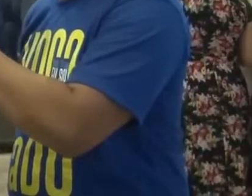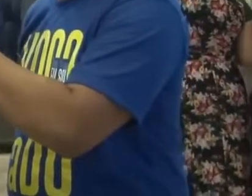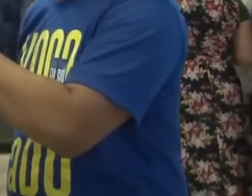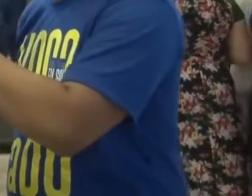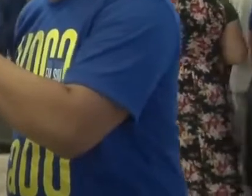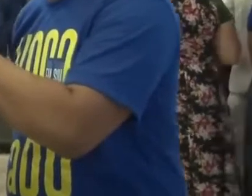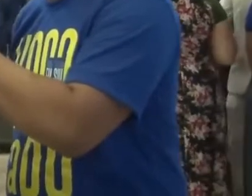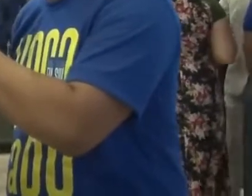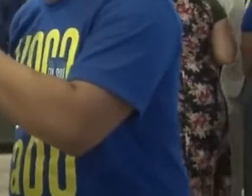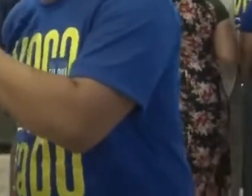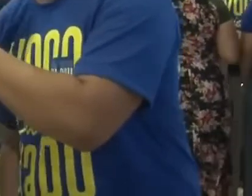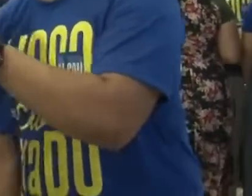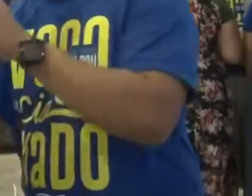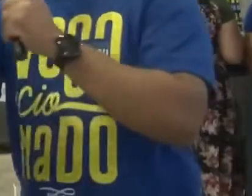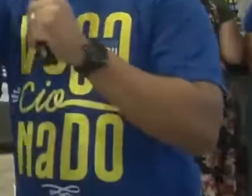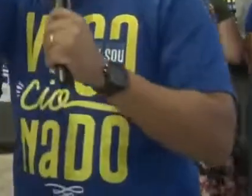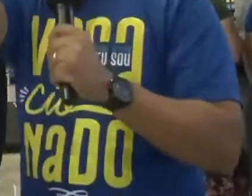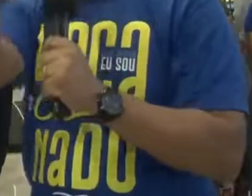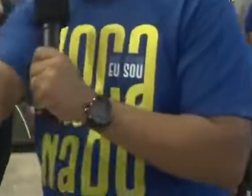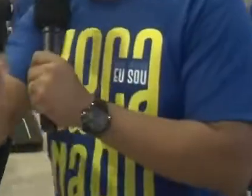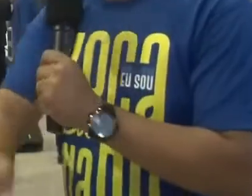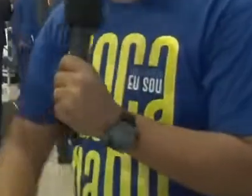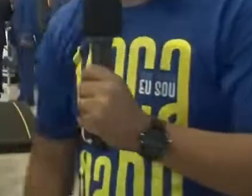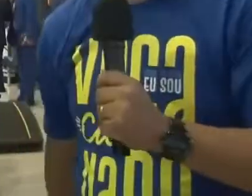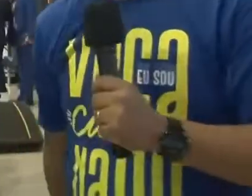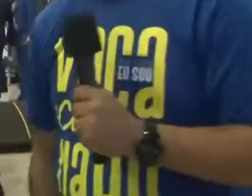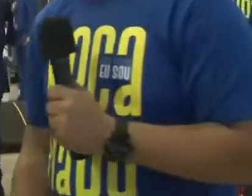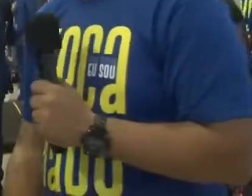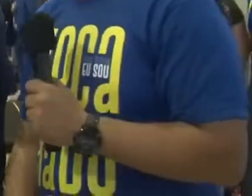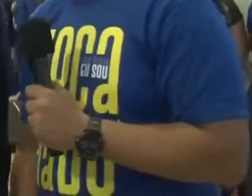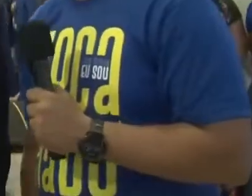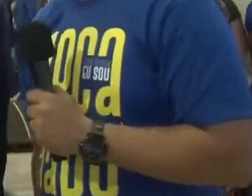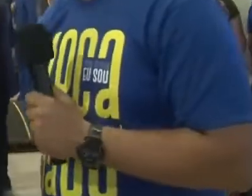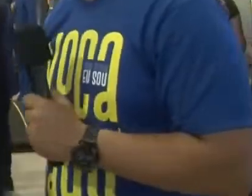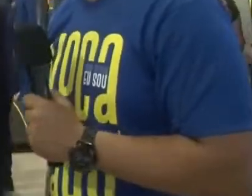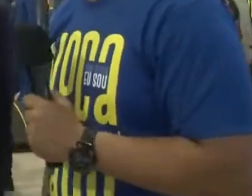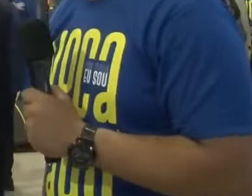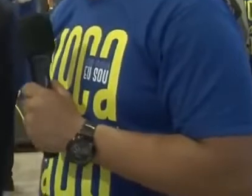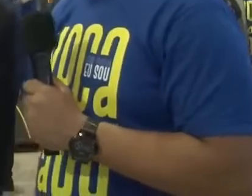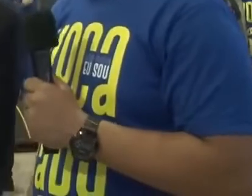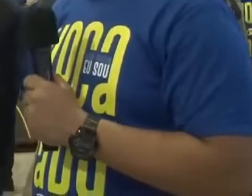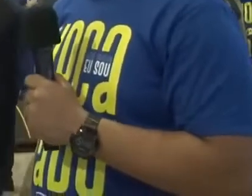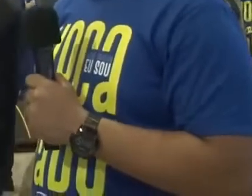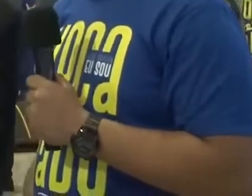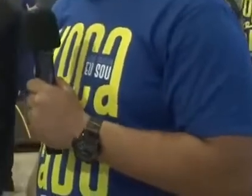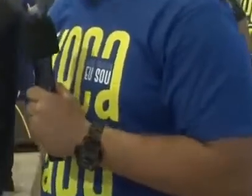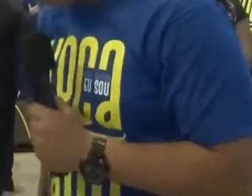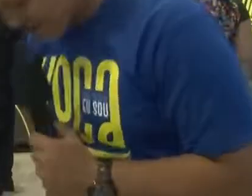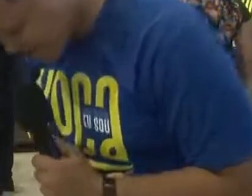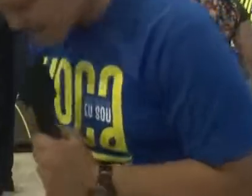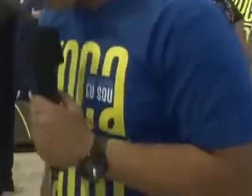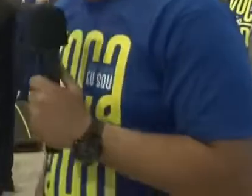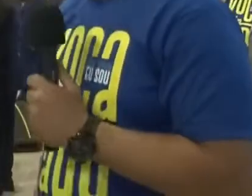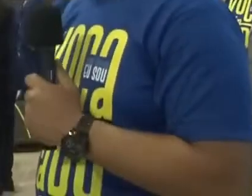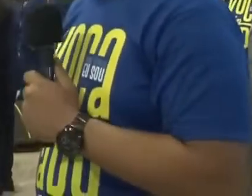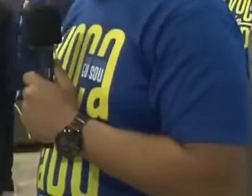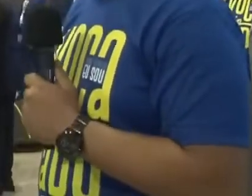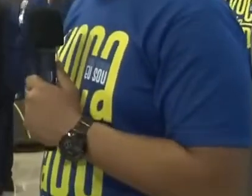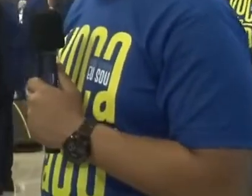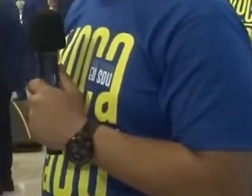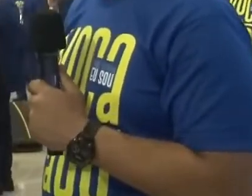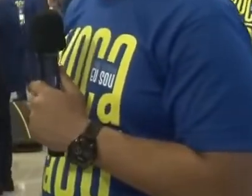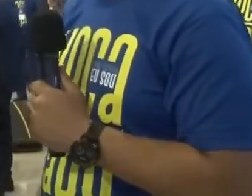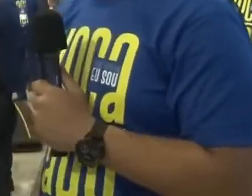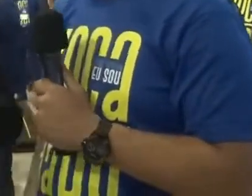até o fim, em nome de Jesus. Glória a Deus. Pensa, pastor, e daqui, o senhor pode ter certeza que vai sair muitos jovens